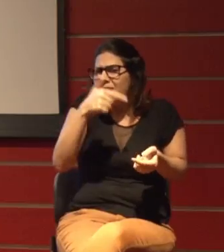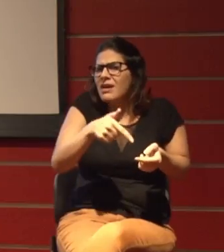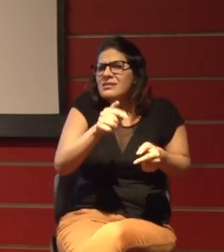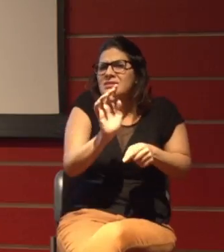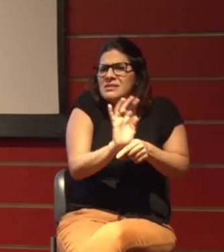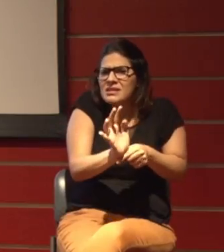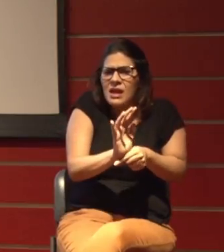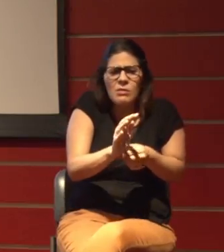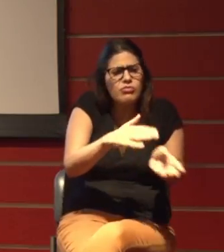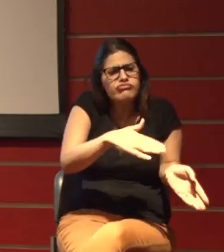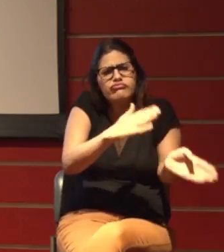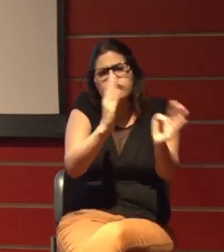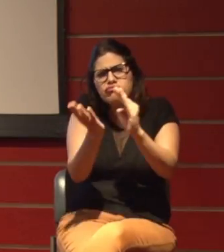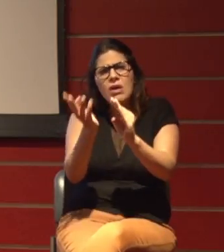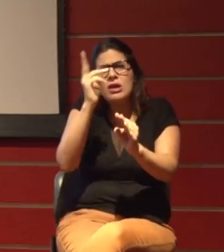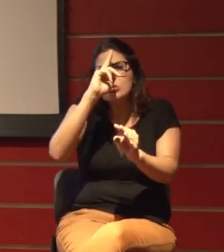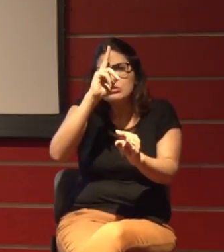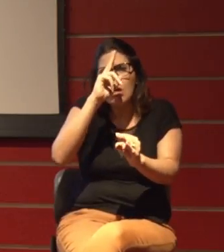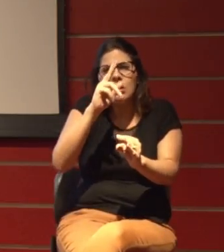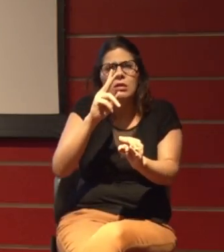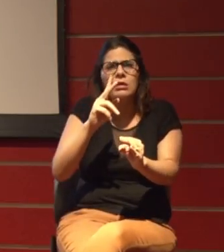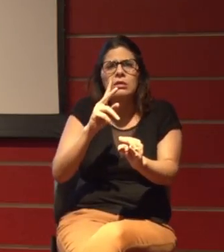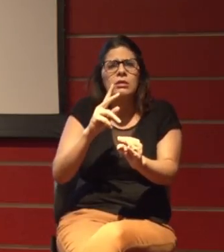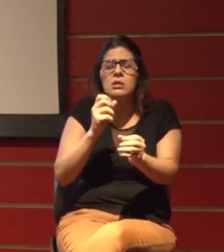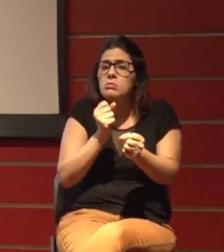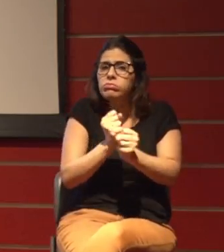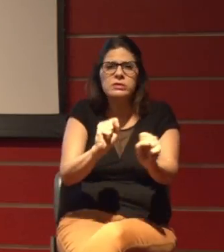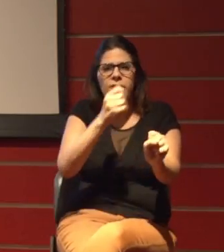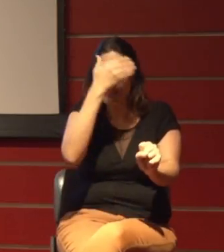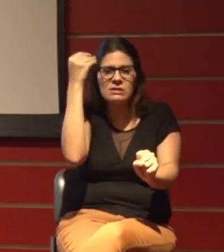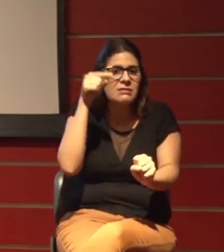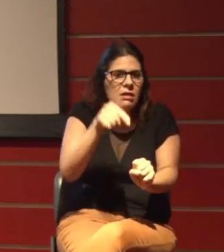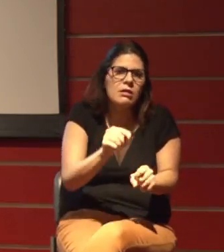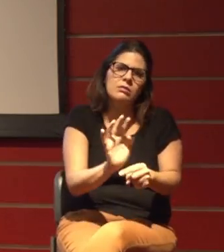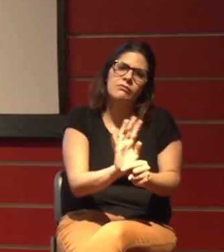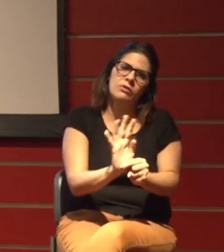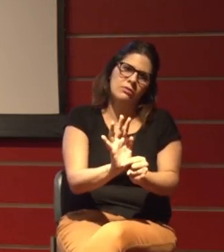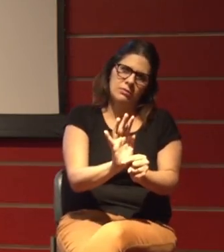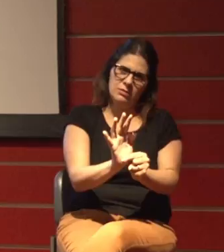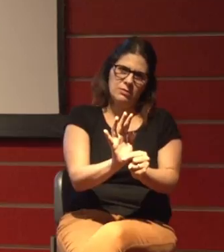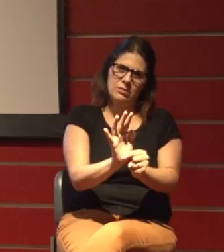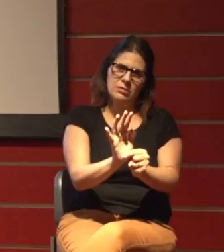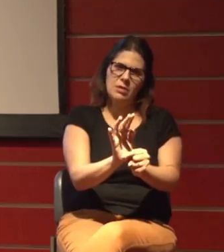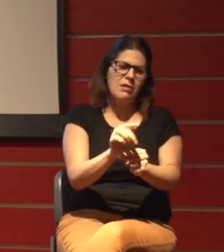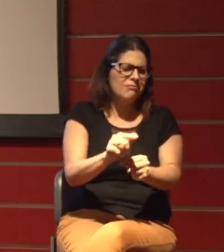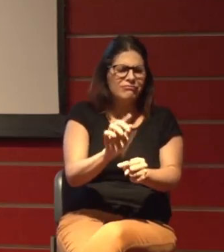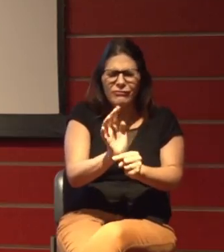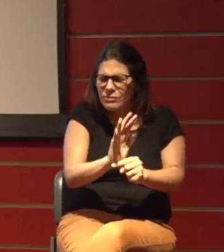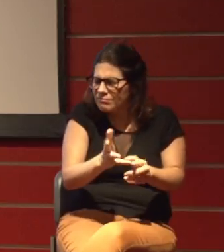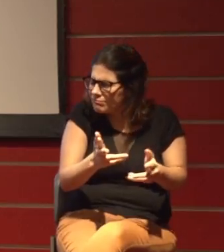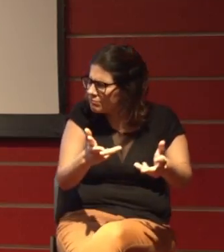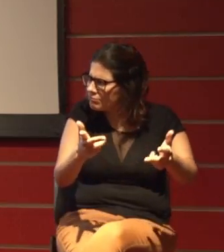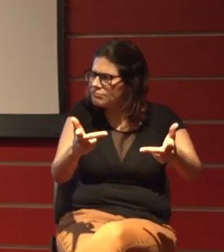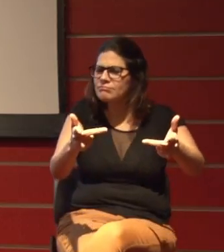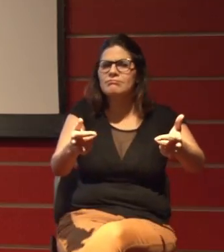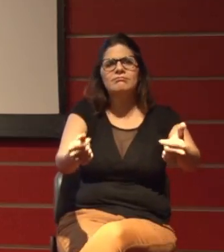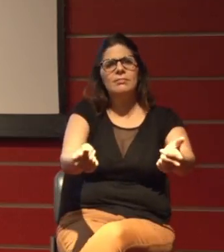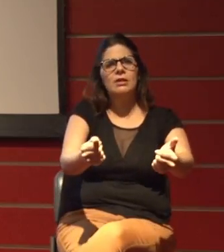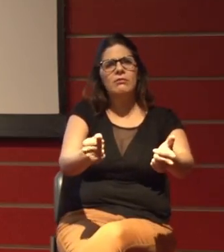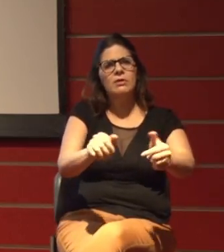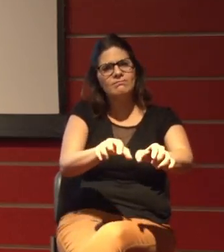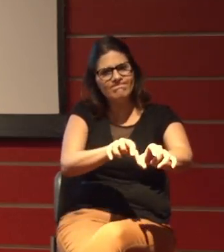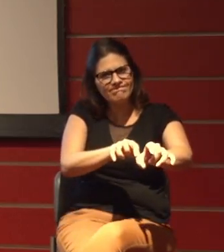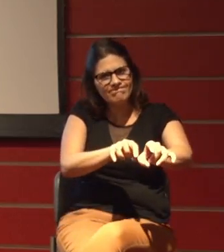esse filme por conta dessa dessa resposta ele foi lá no cerne da questão né e é um filme maravilhoso mesmo eh